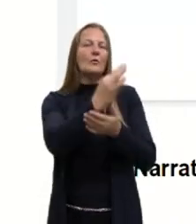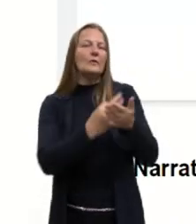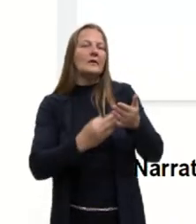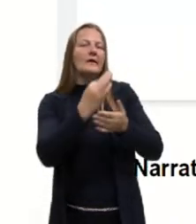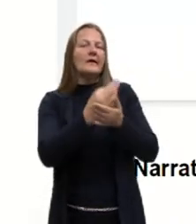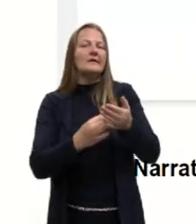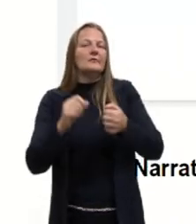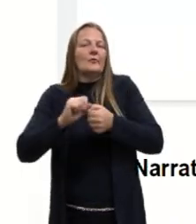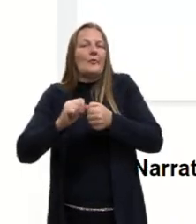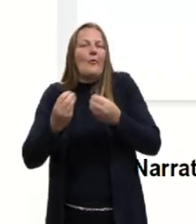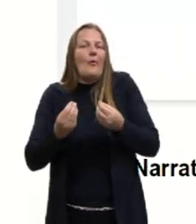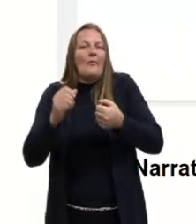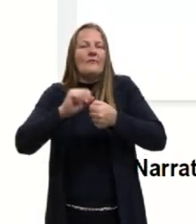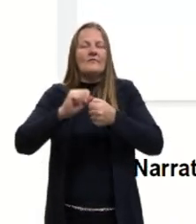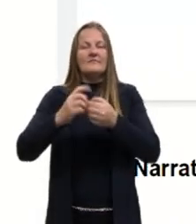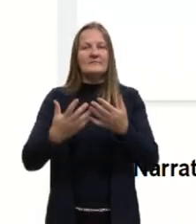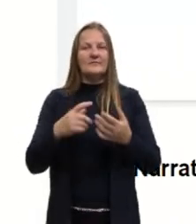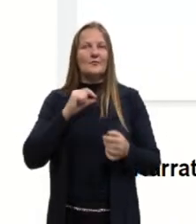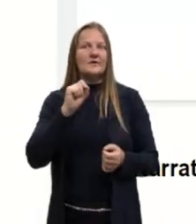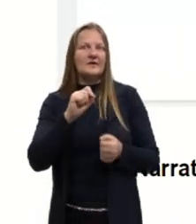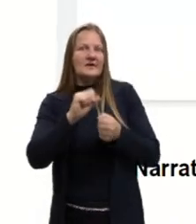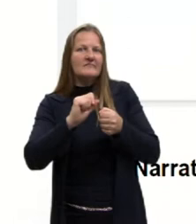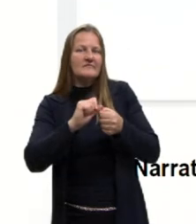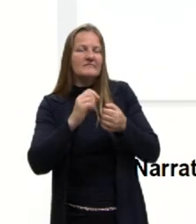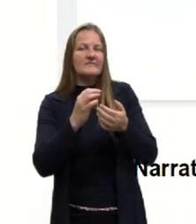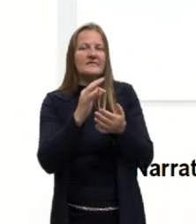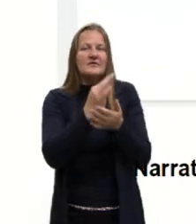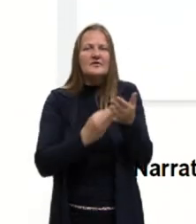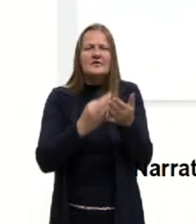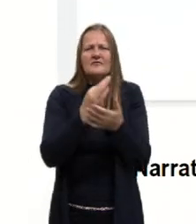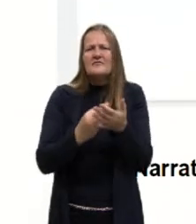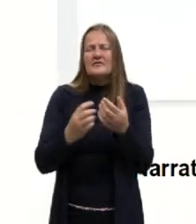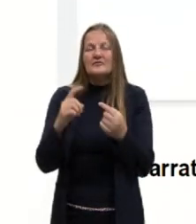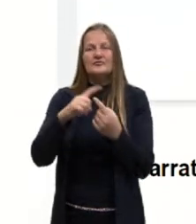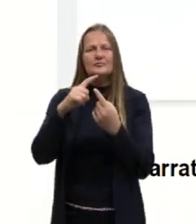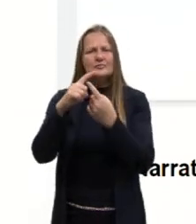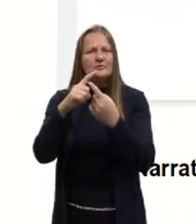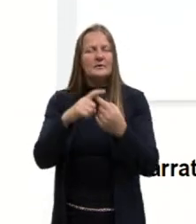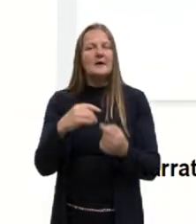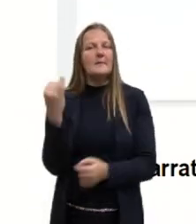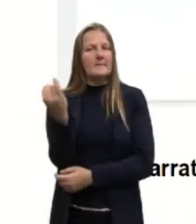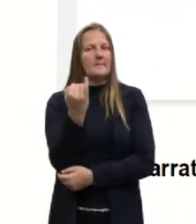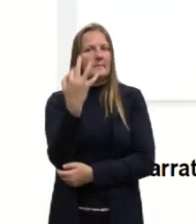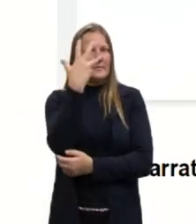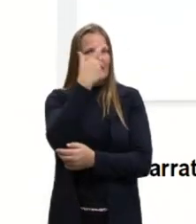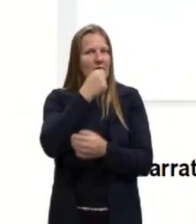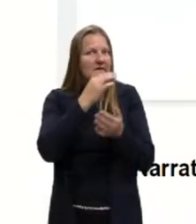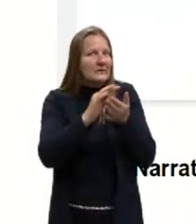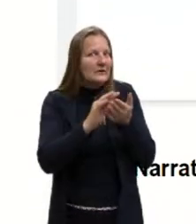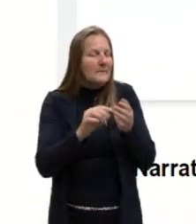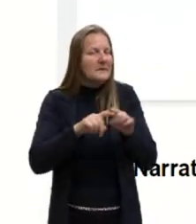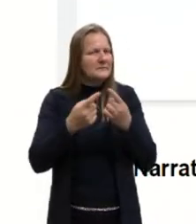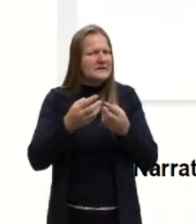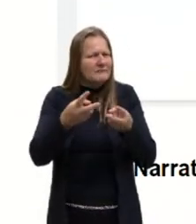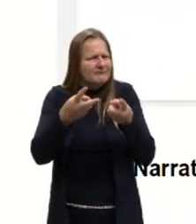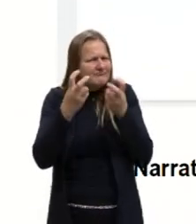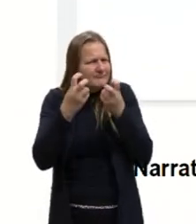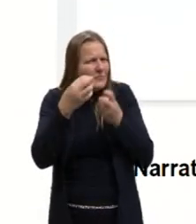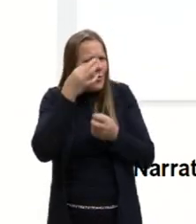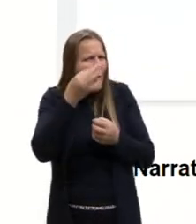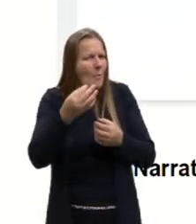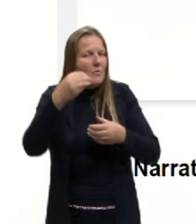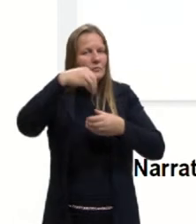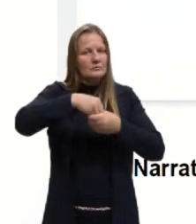é esse como é que eu faço o que ele tem o que ele não pode ter tudo isso é bem bonito na teoria mas a gente precisa enxergar dentro